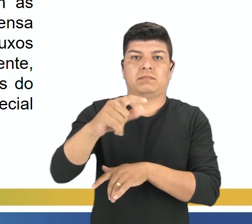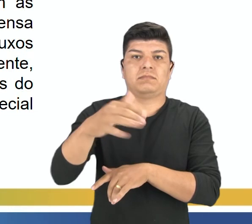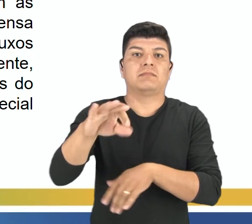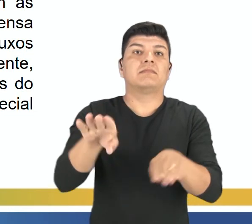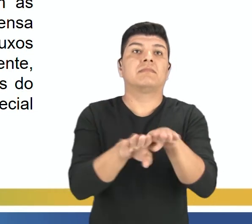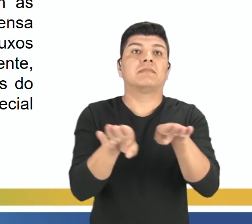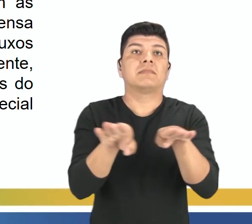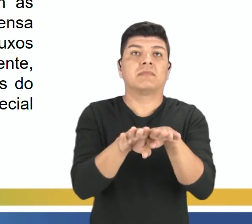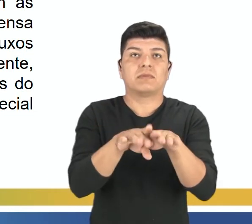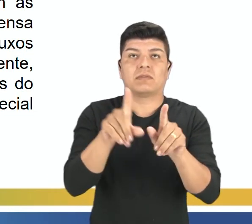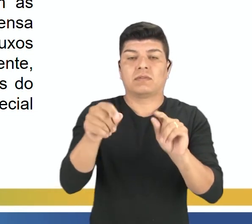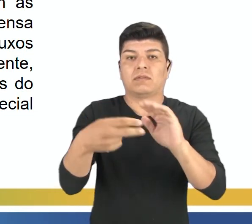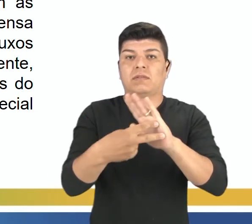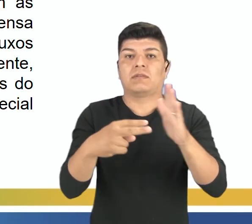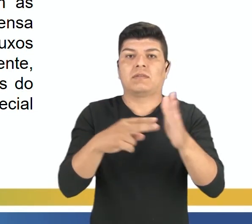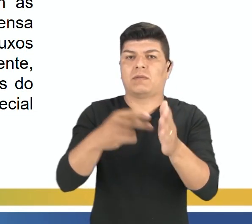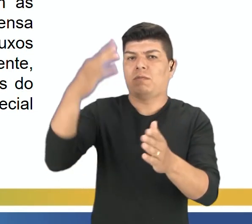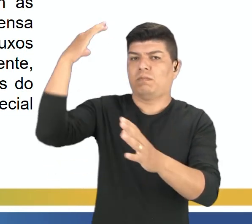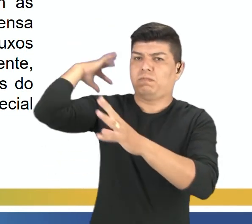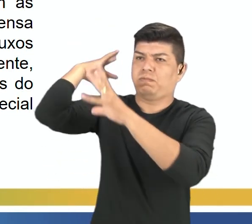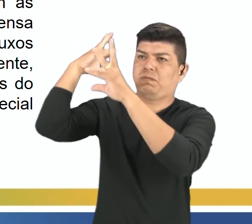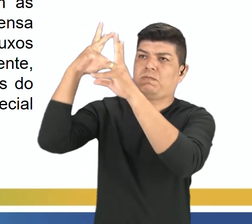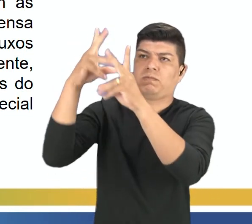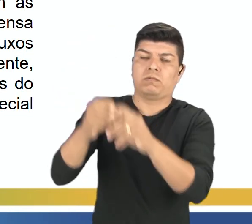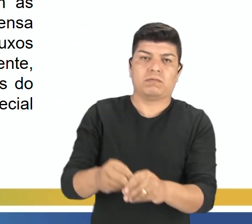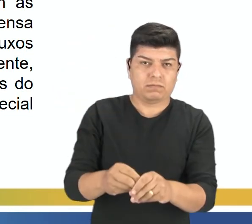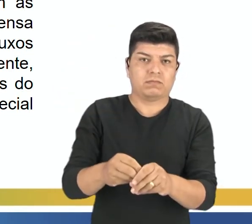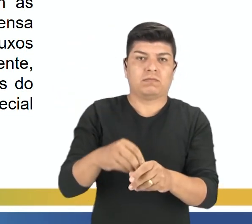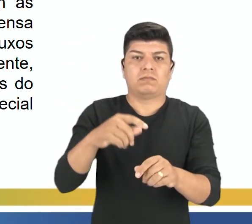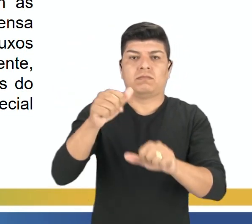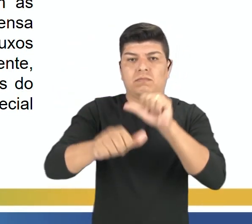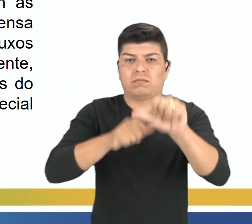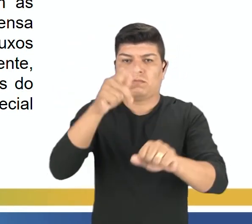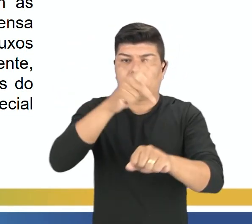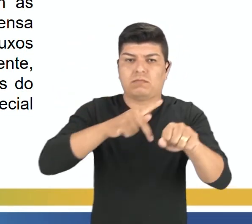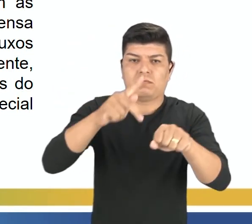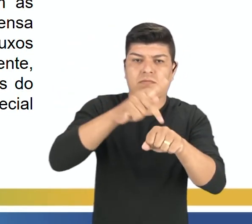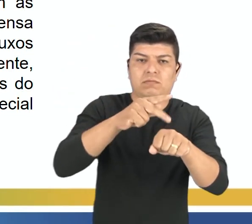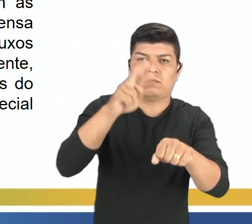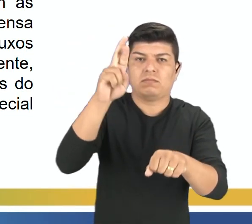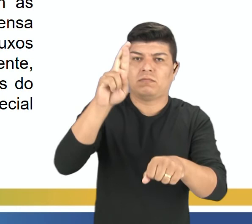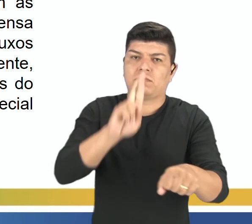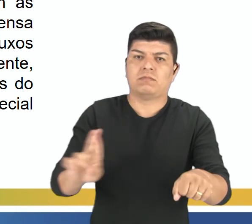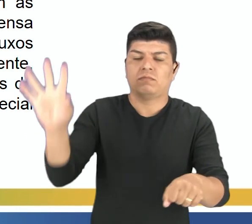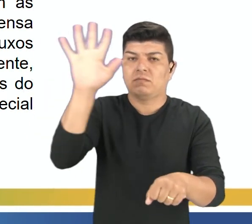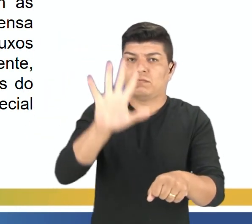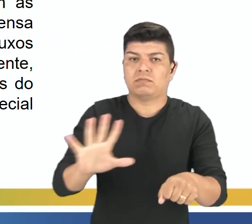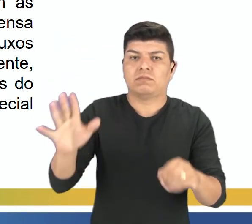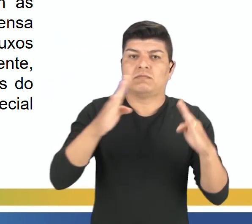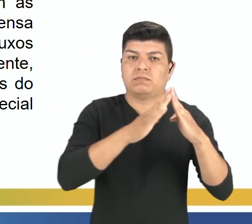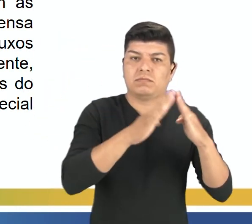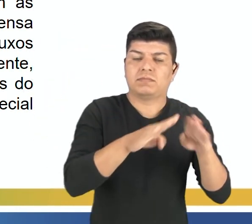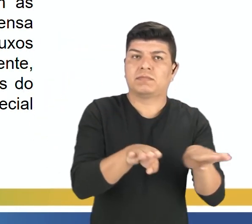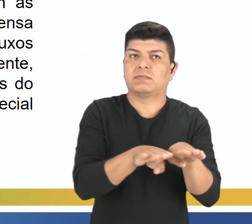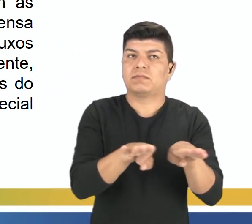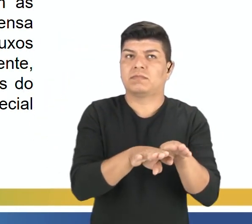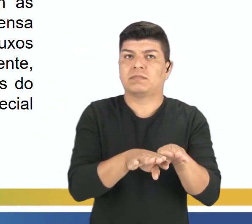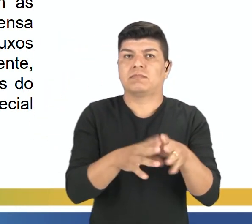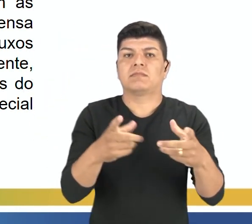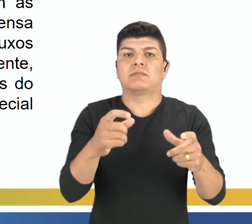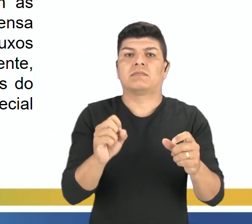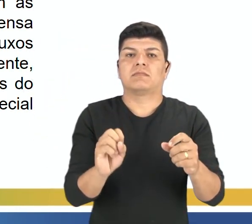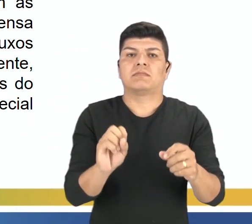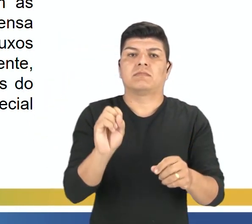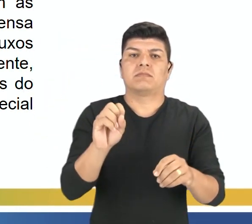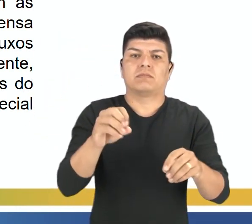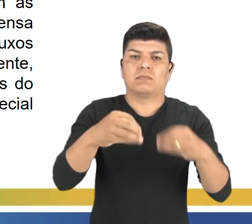mobilidade espacial da população, ou seja, trocar de país, estado, região e até de domicílio. Os fluxos migratórios